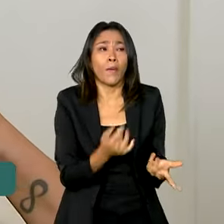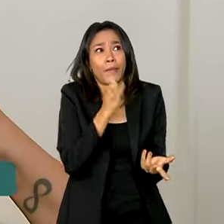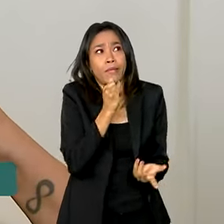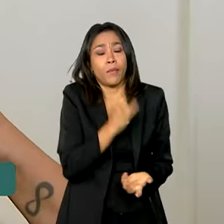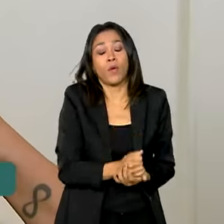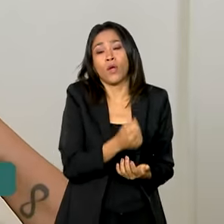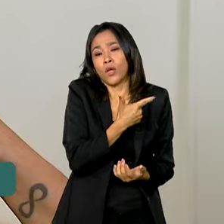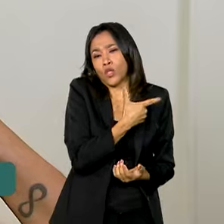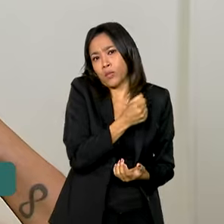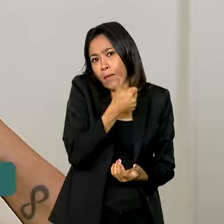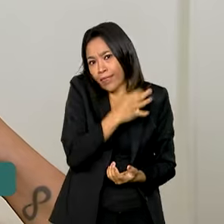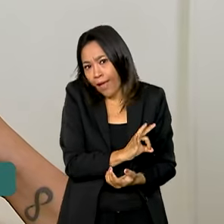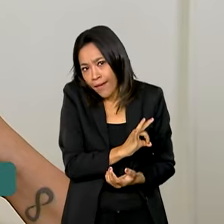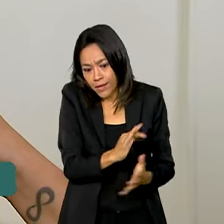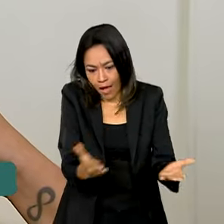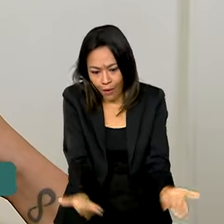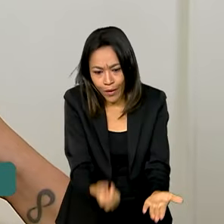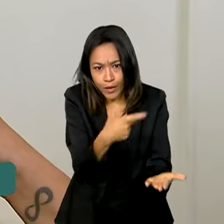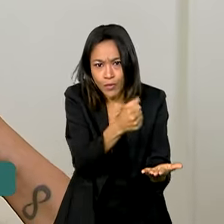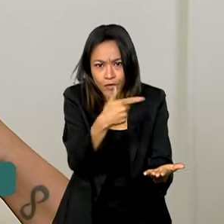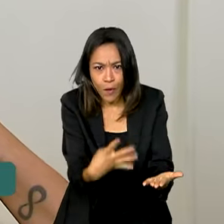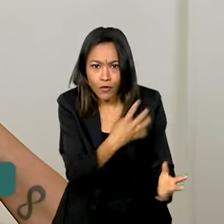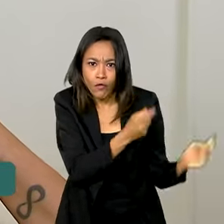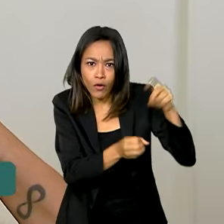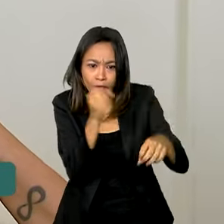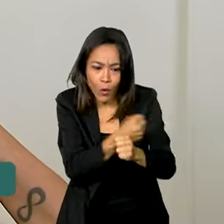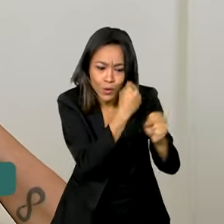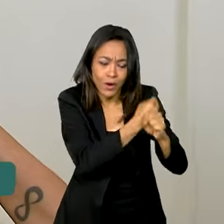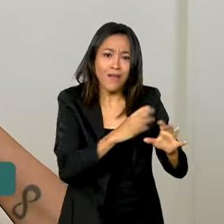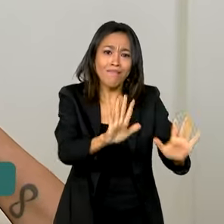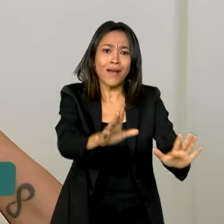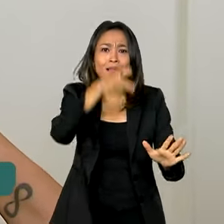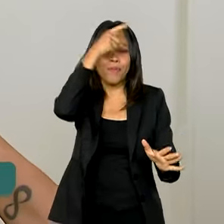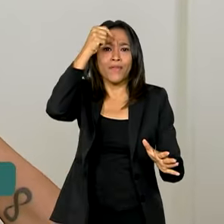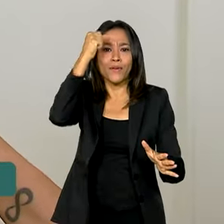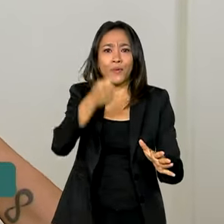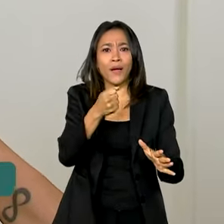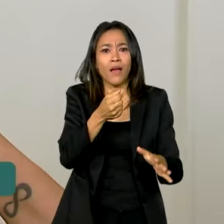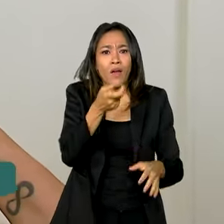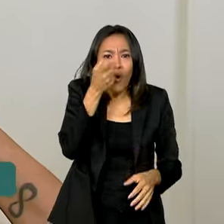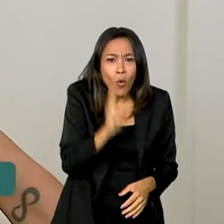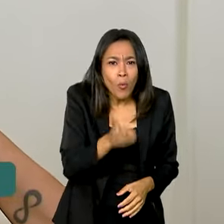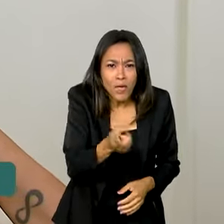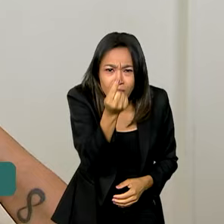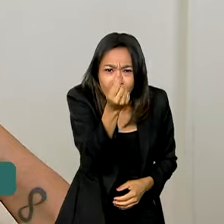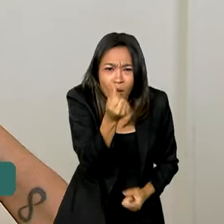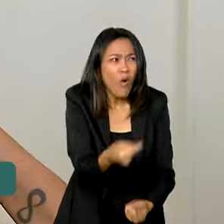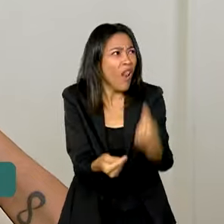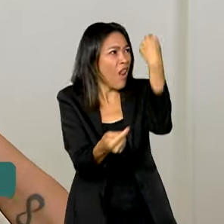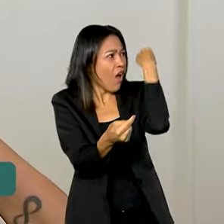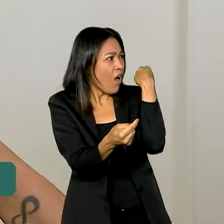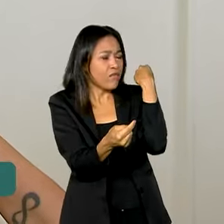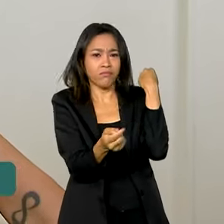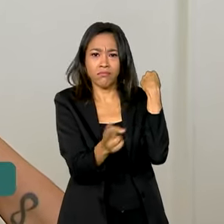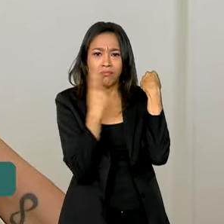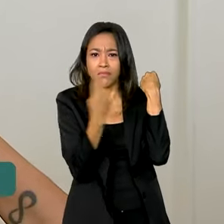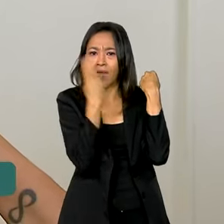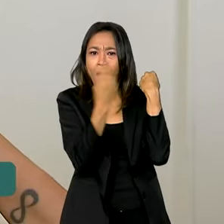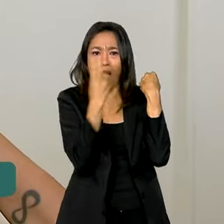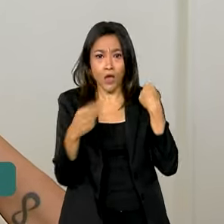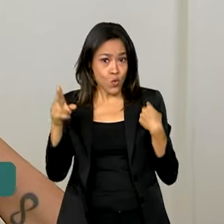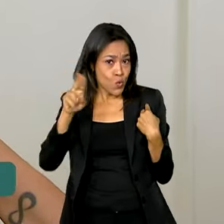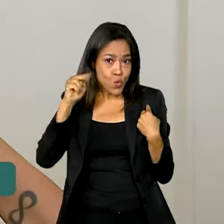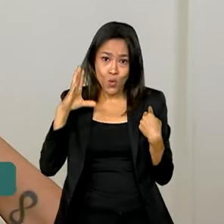de 2010, agora em 2024, só que a prefeitura tinha que terminar com o preço de 2010. Nunca o governo